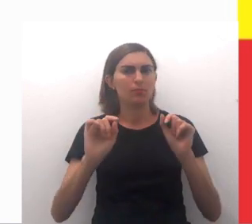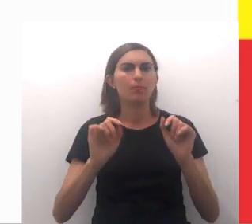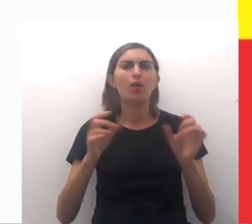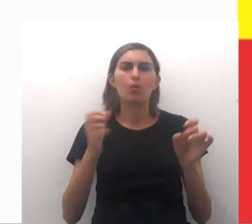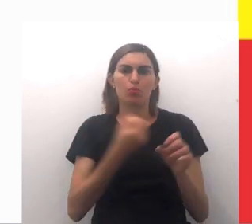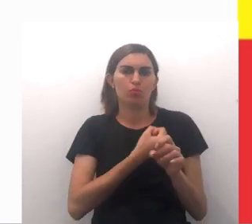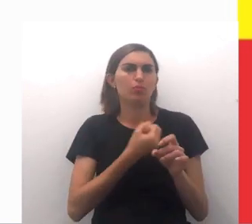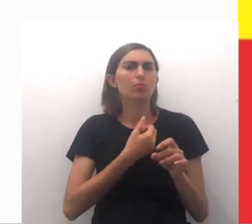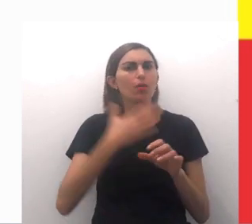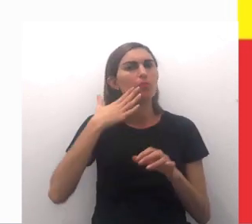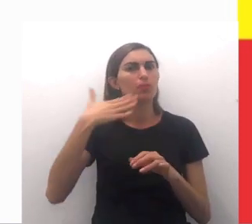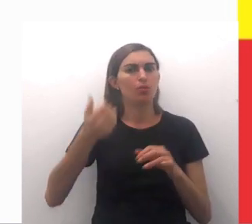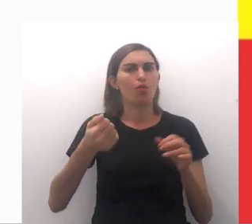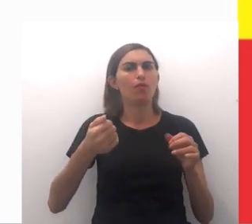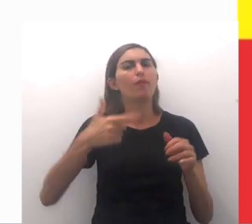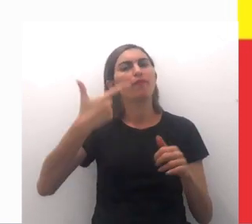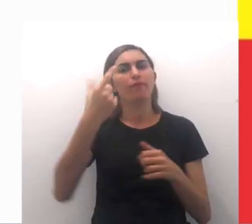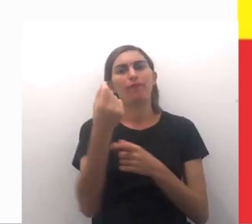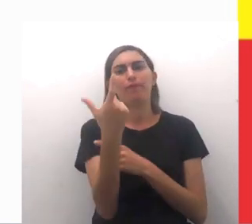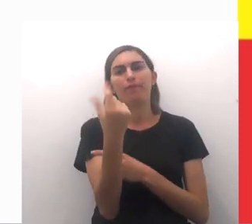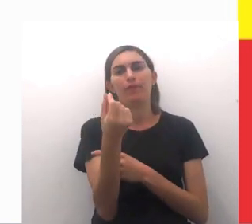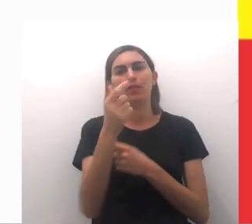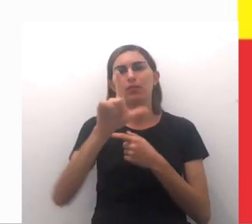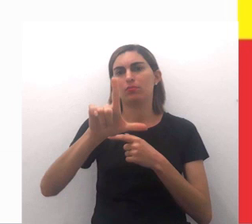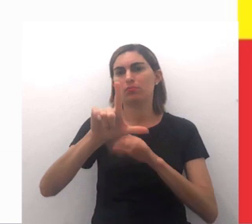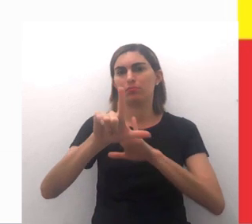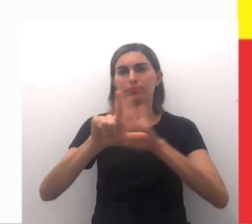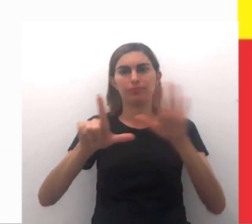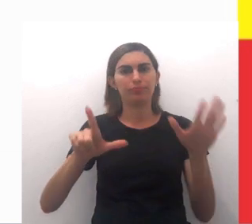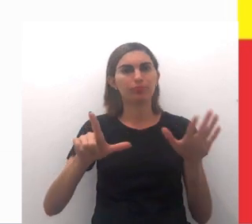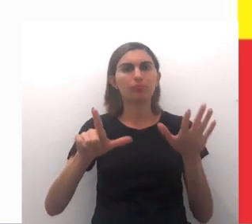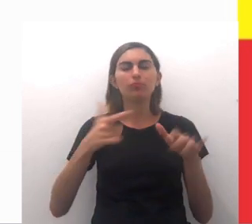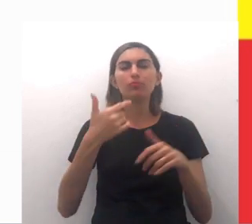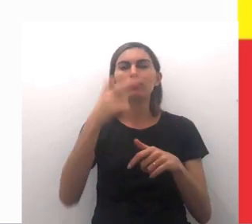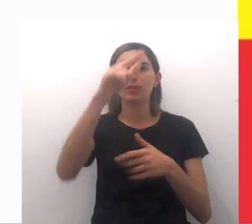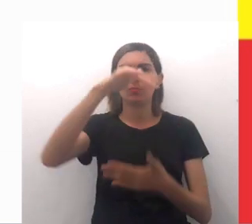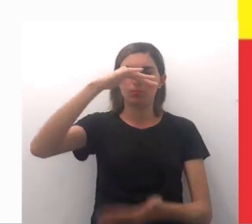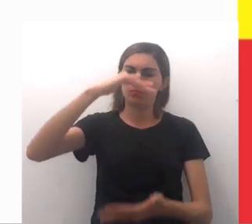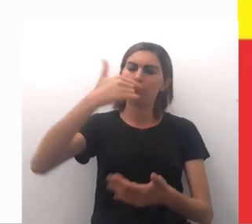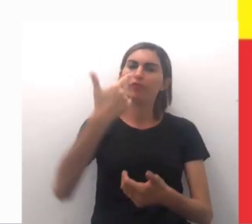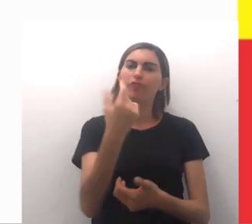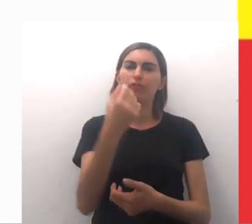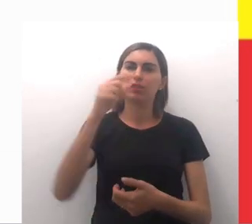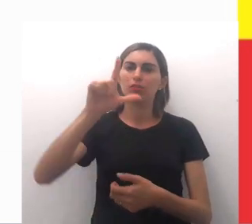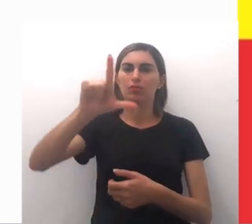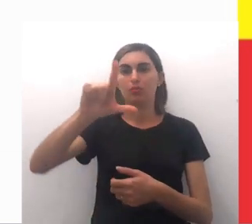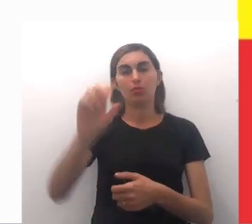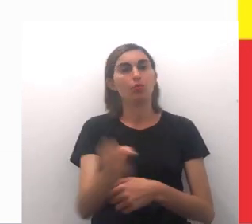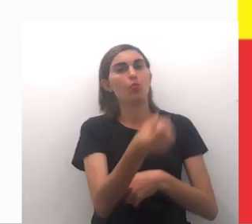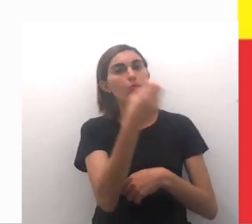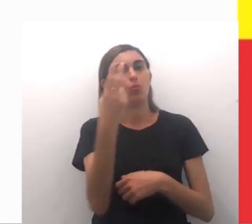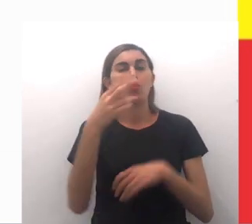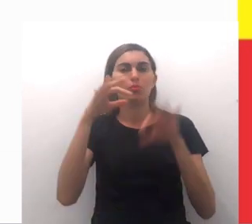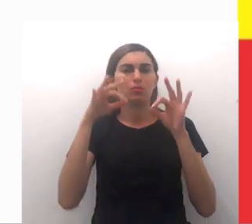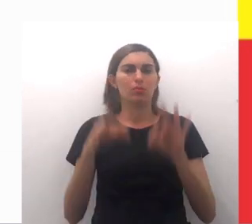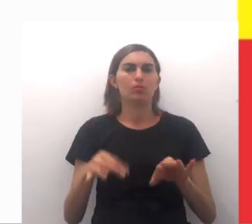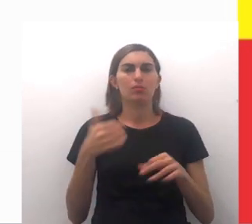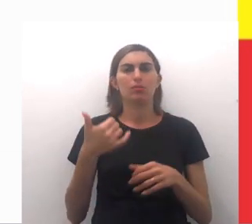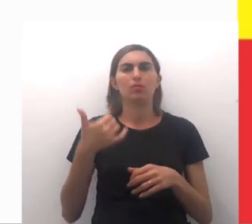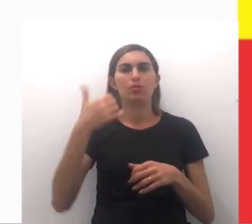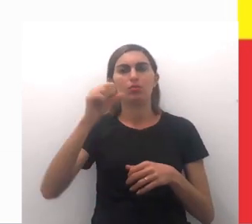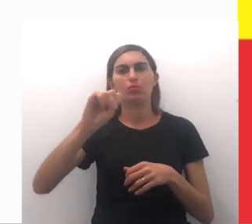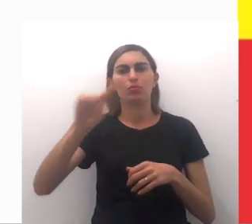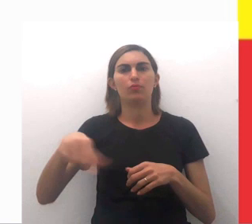para deixar o número bem fechado, 20 litros. Então, esse recipiente é de 20 litros ou